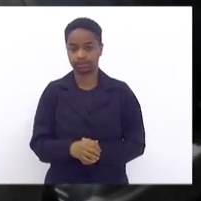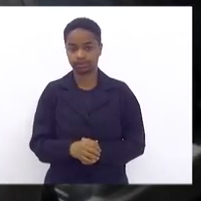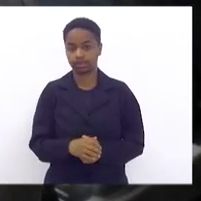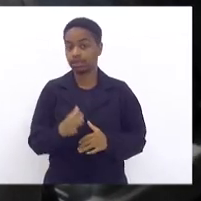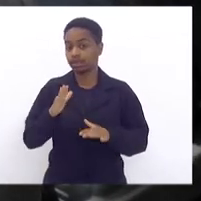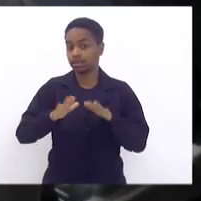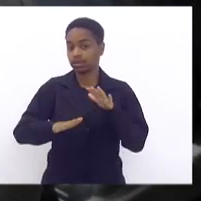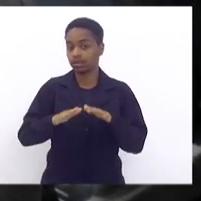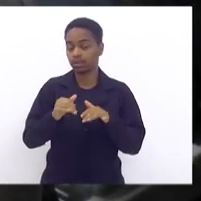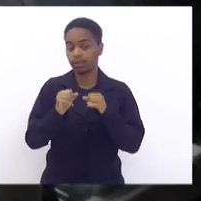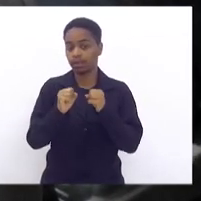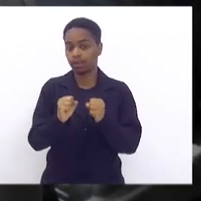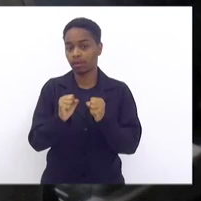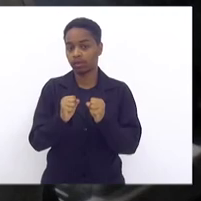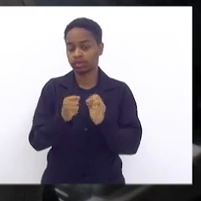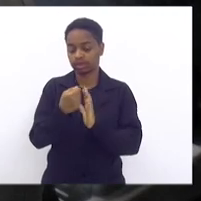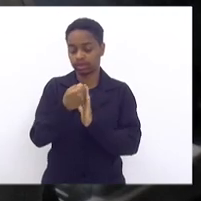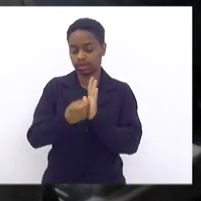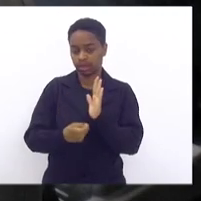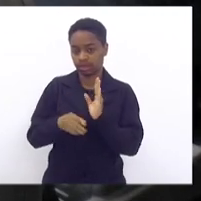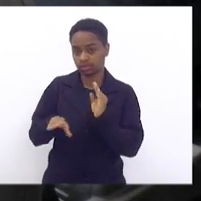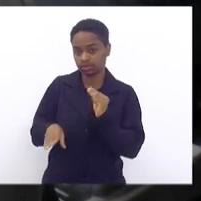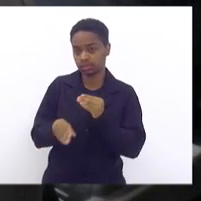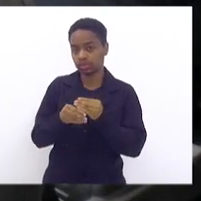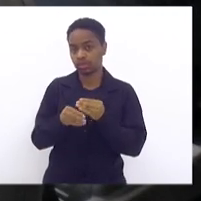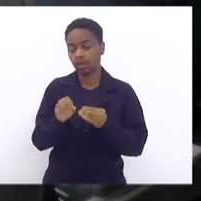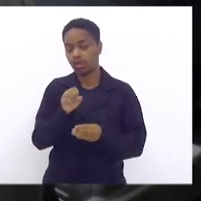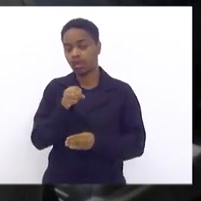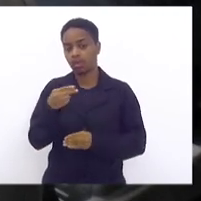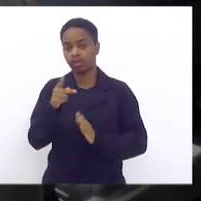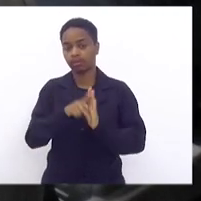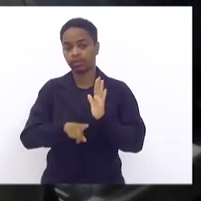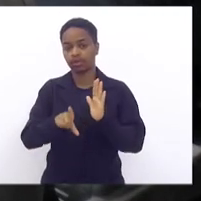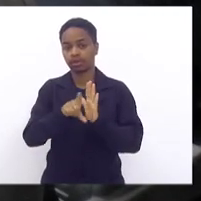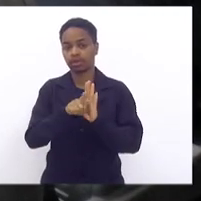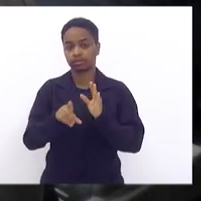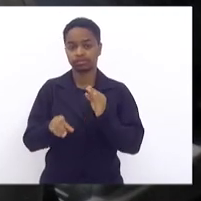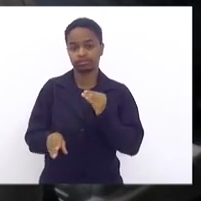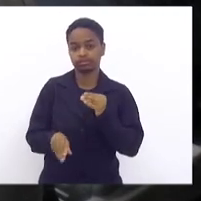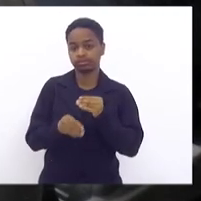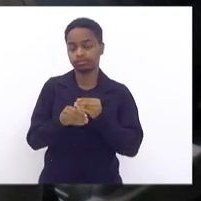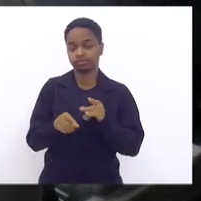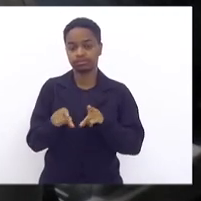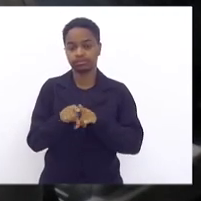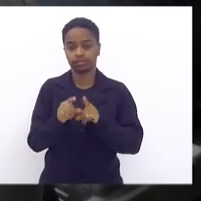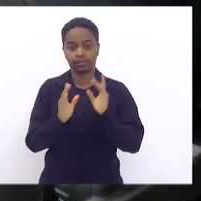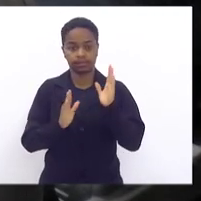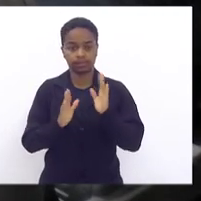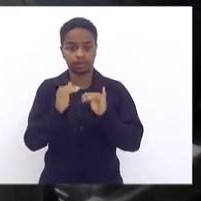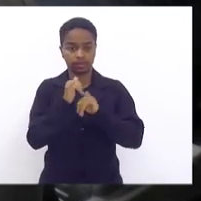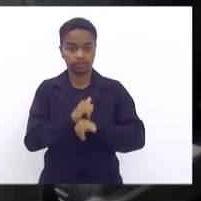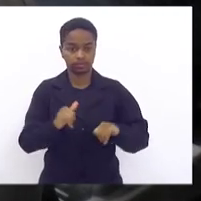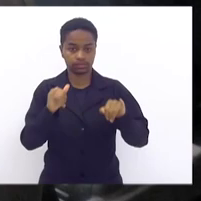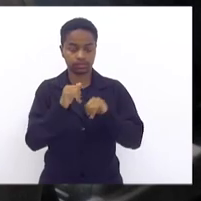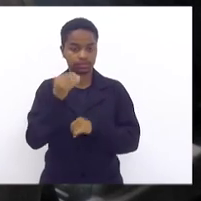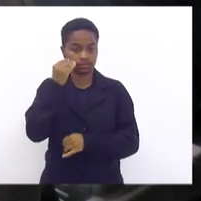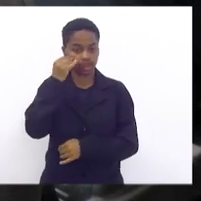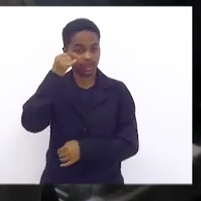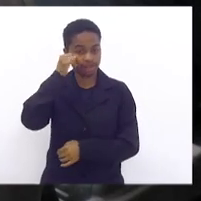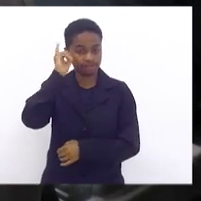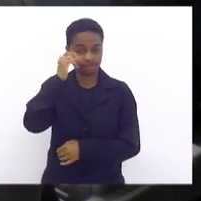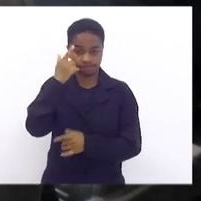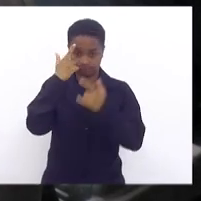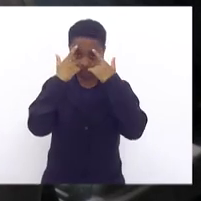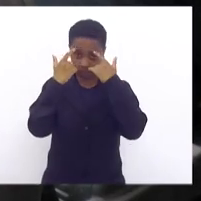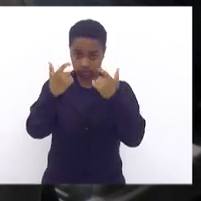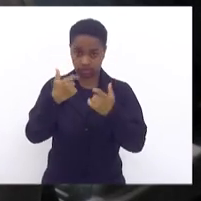inserir no texto e, eventualmente, de algum projeto de lei, e dentro dessas campanhas de prevenção à violência, eu acho